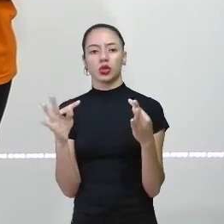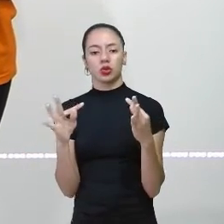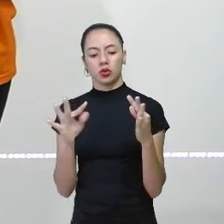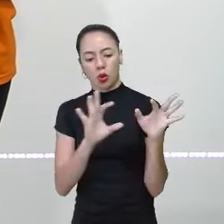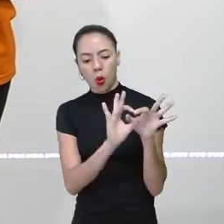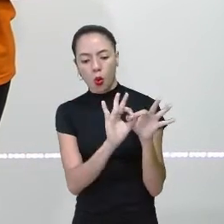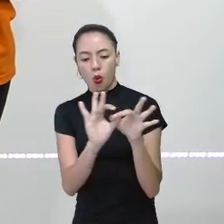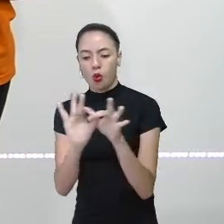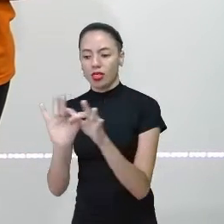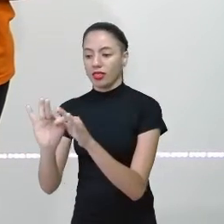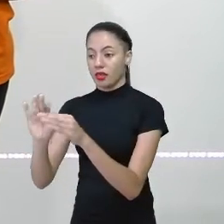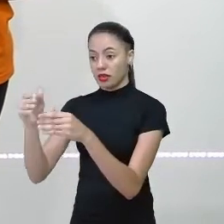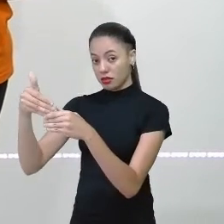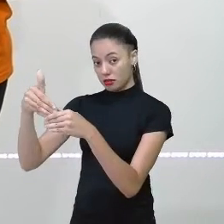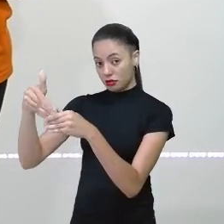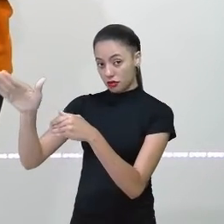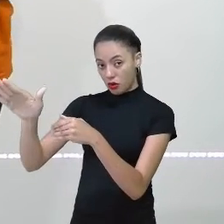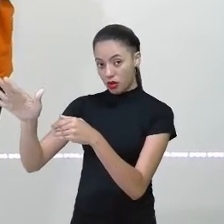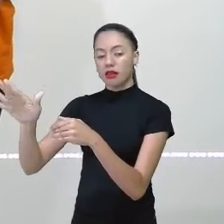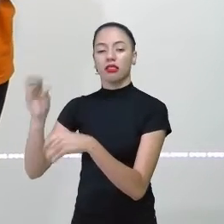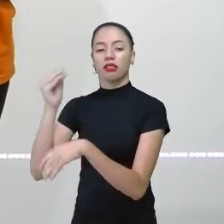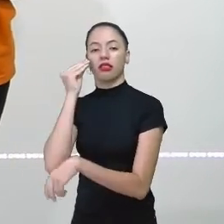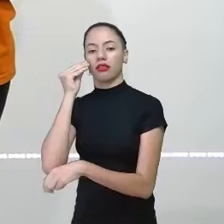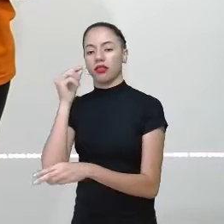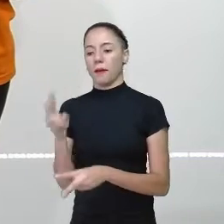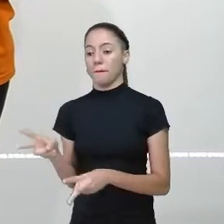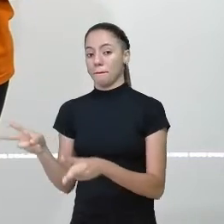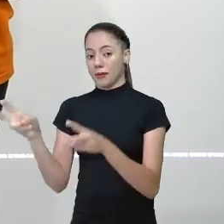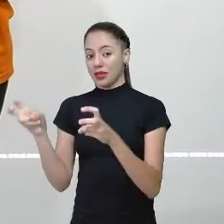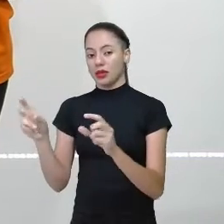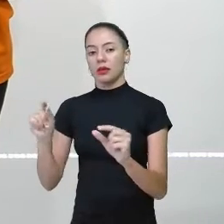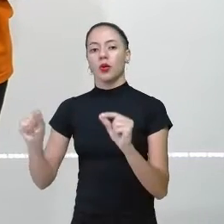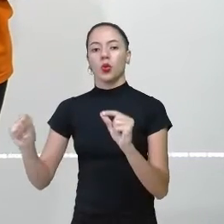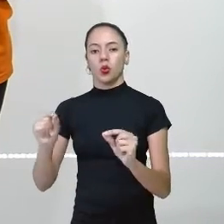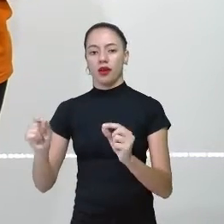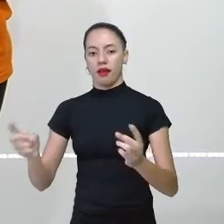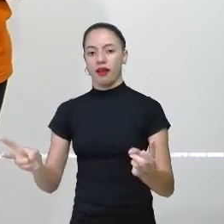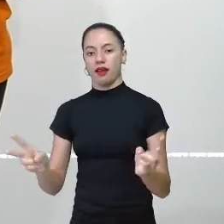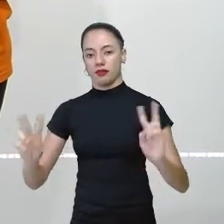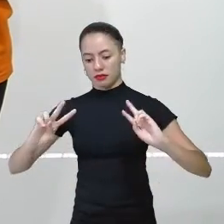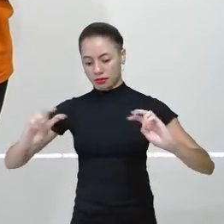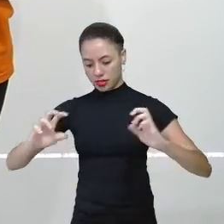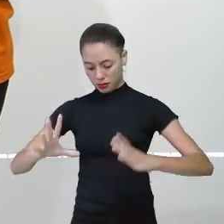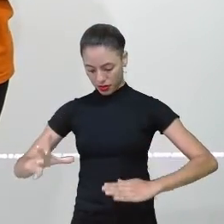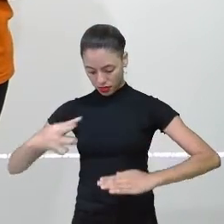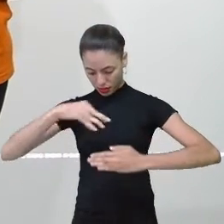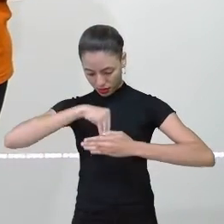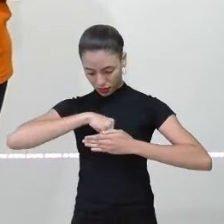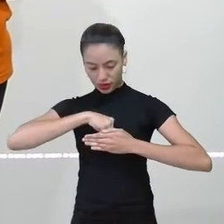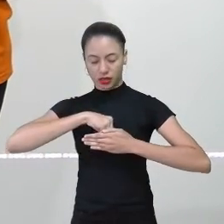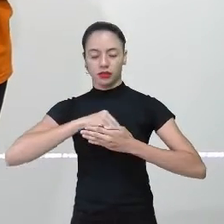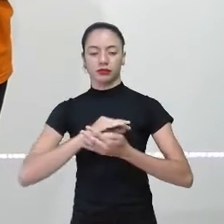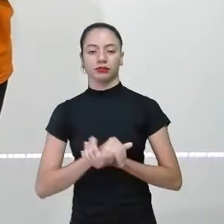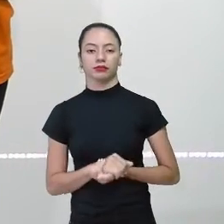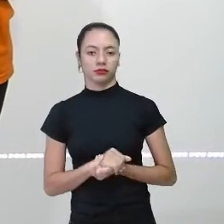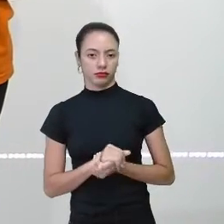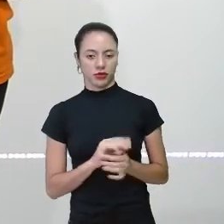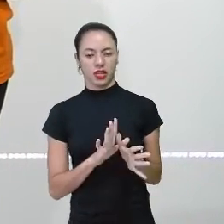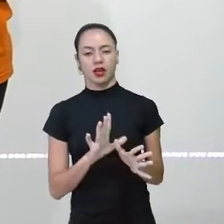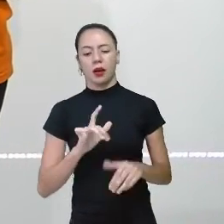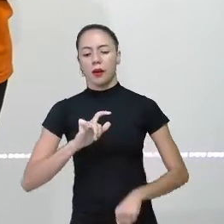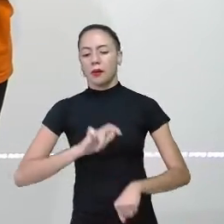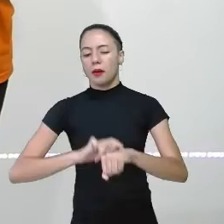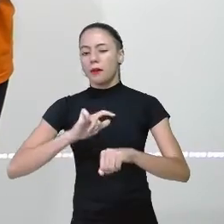contexto externo e vai perceber um pouquinho o contexto interno da gente, né? Que é justamente esse momento e